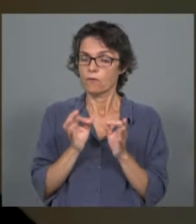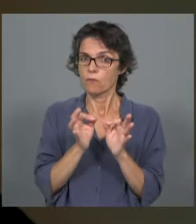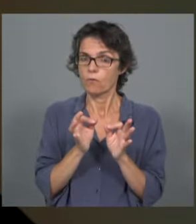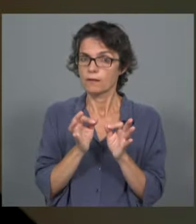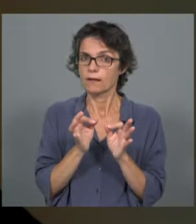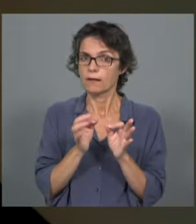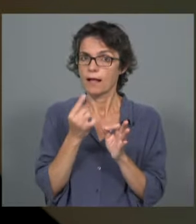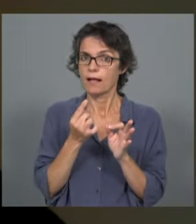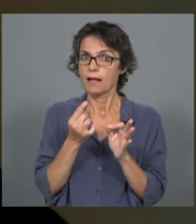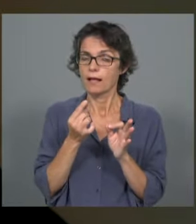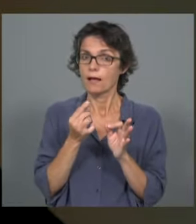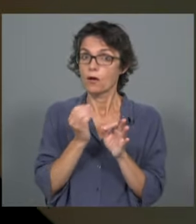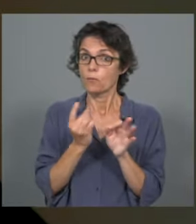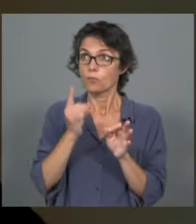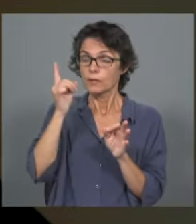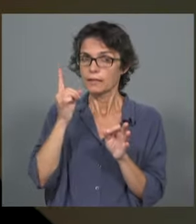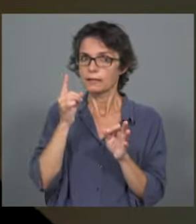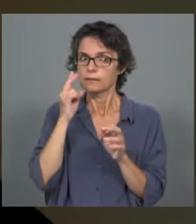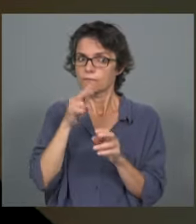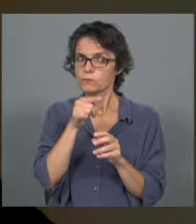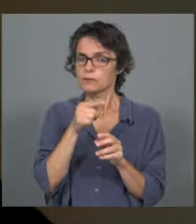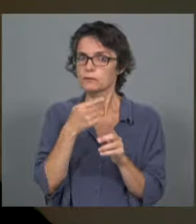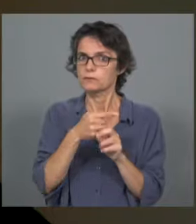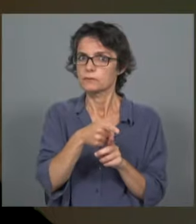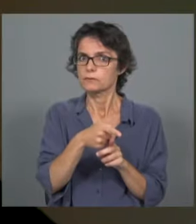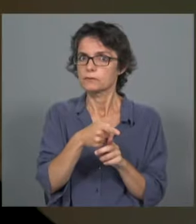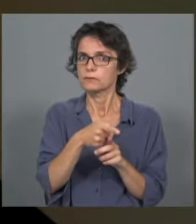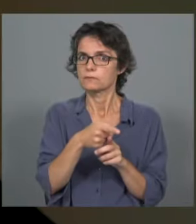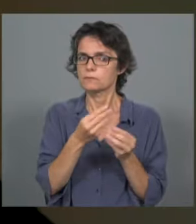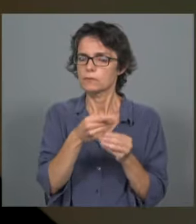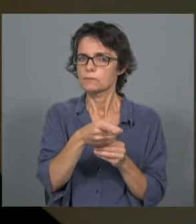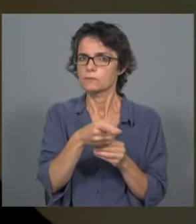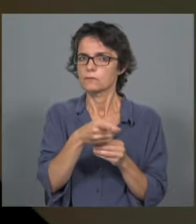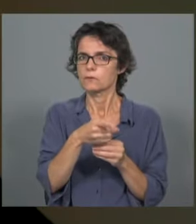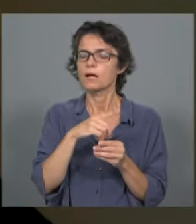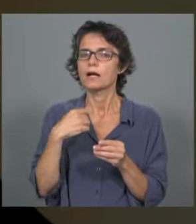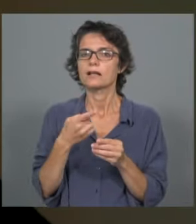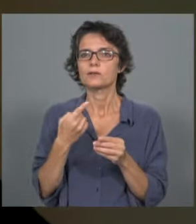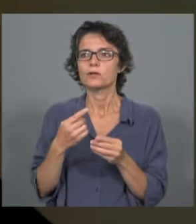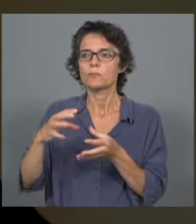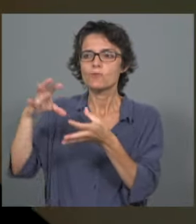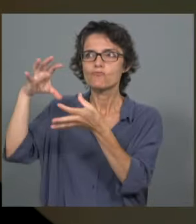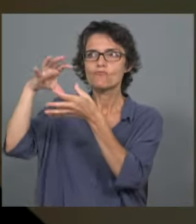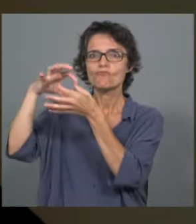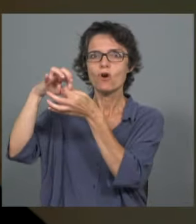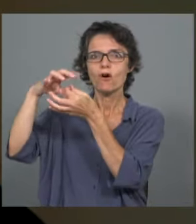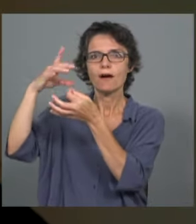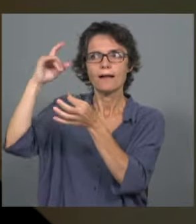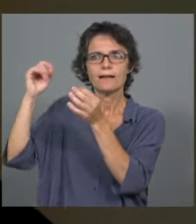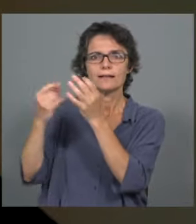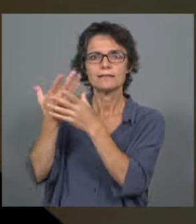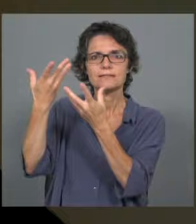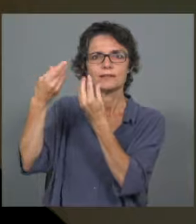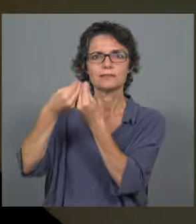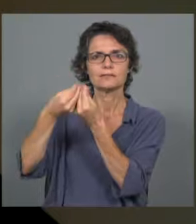nesta criação. E infelizmente o contrário também, se nós não cuidarmos de algo que Deus viu que era